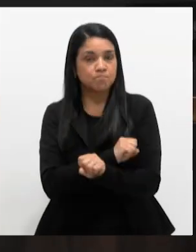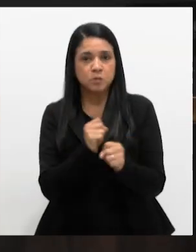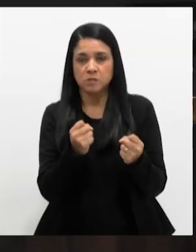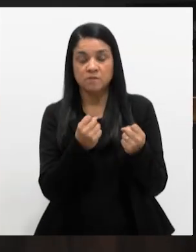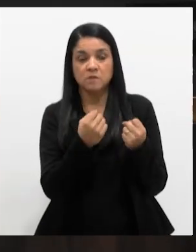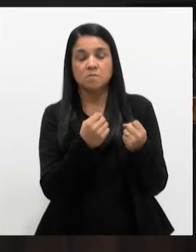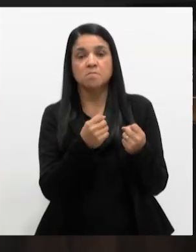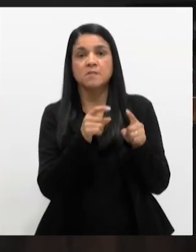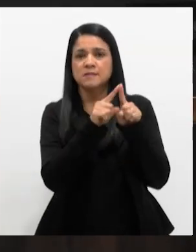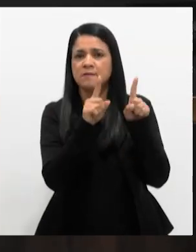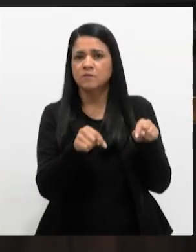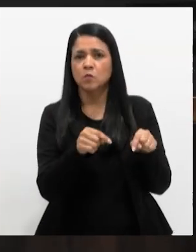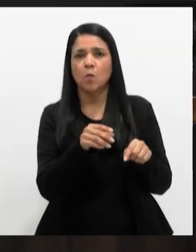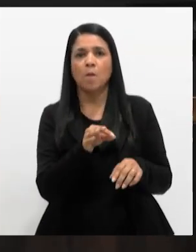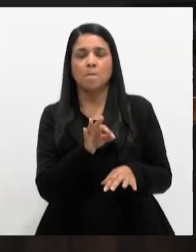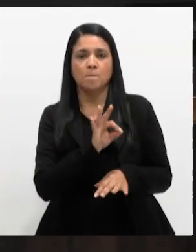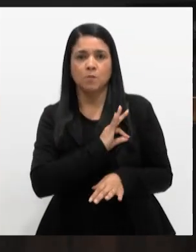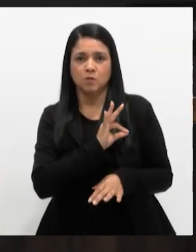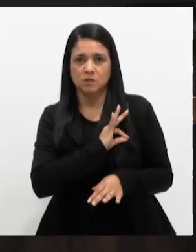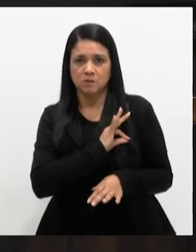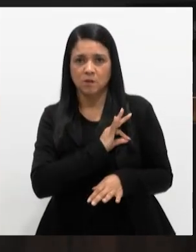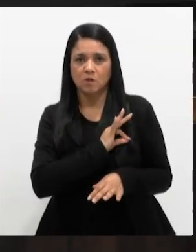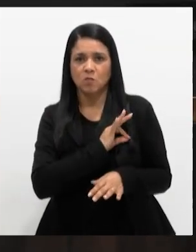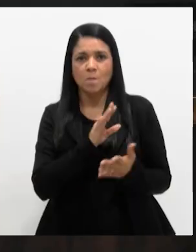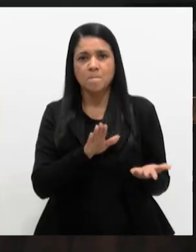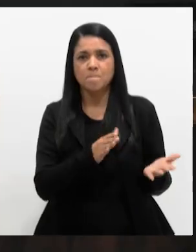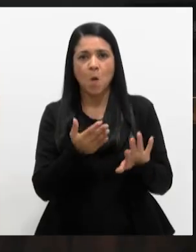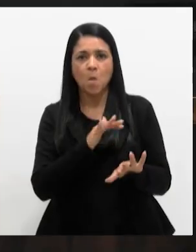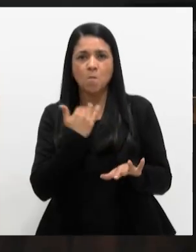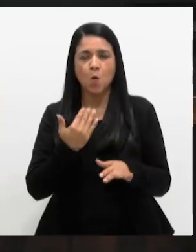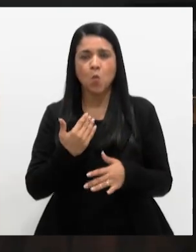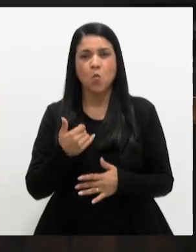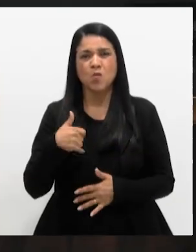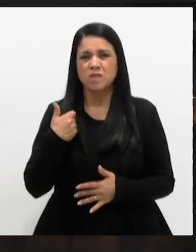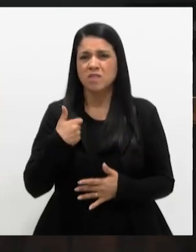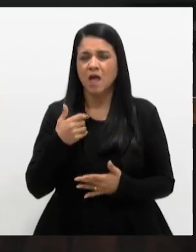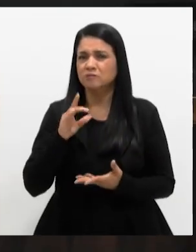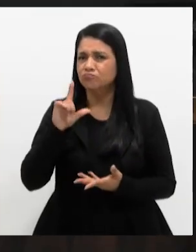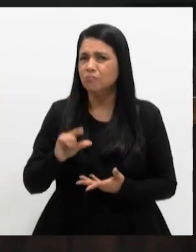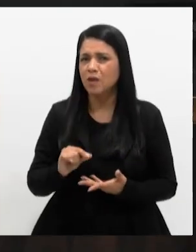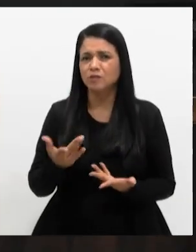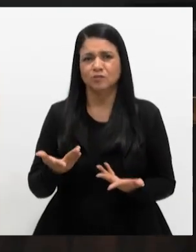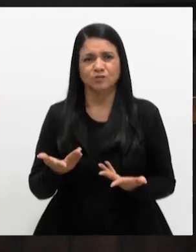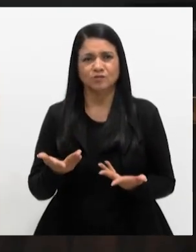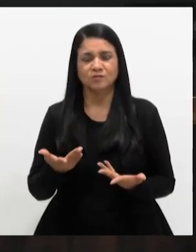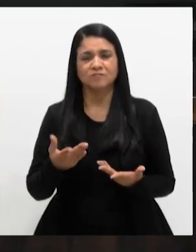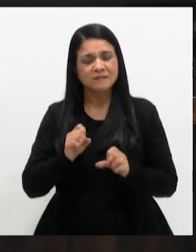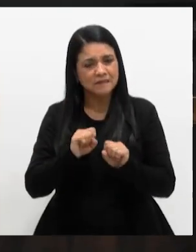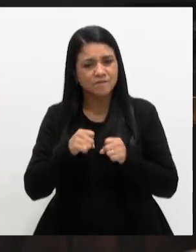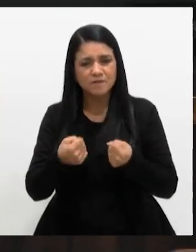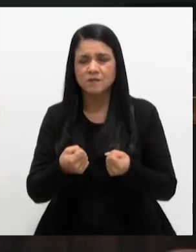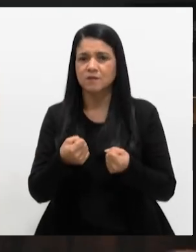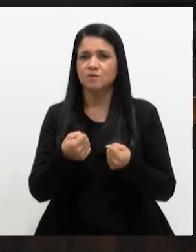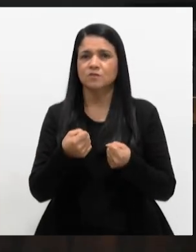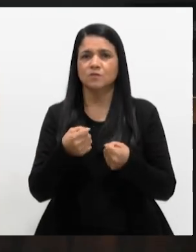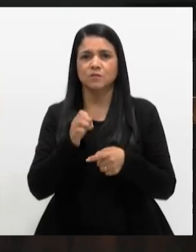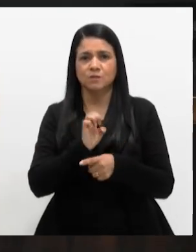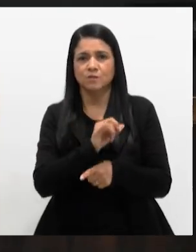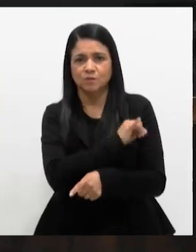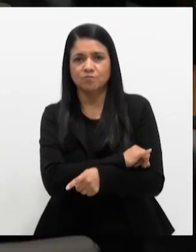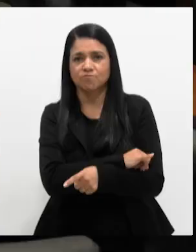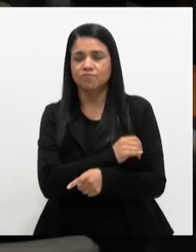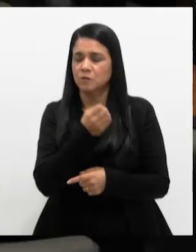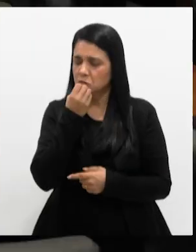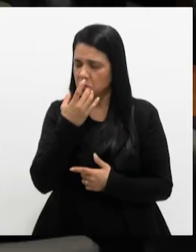do nosso Estado, seja ceifado com tão pouca idade e defendendo com bravura o nosso Estado do Rio de Janeiro. Bem lembrado, Dino.